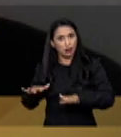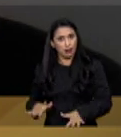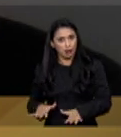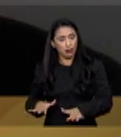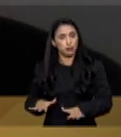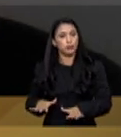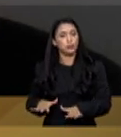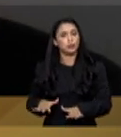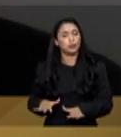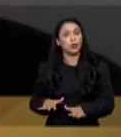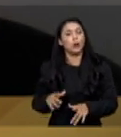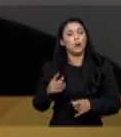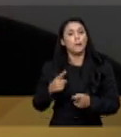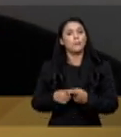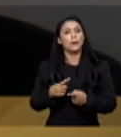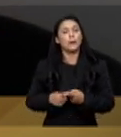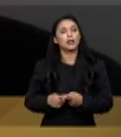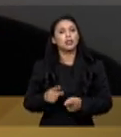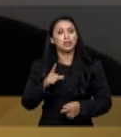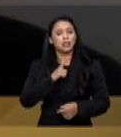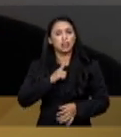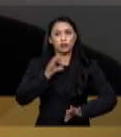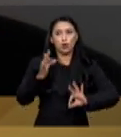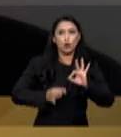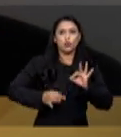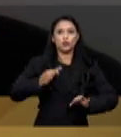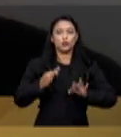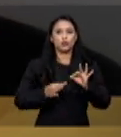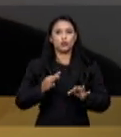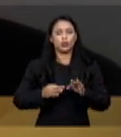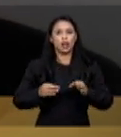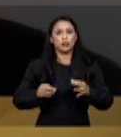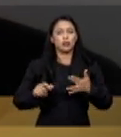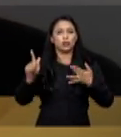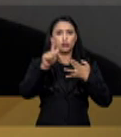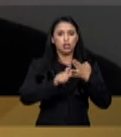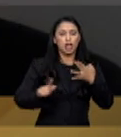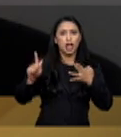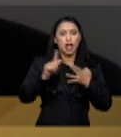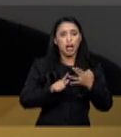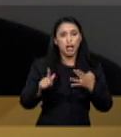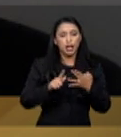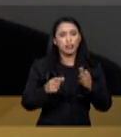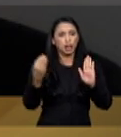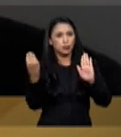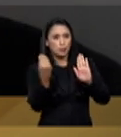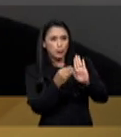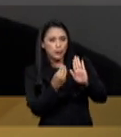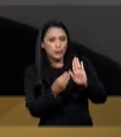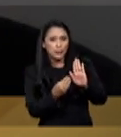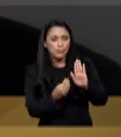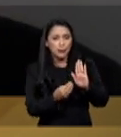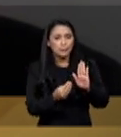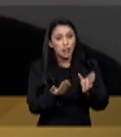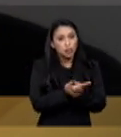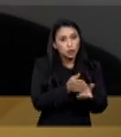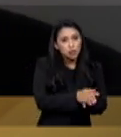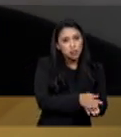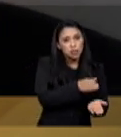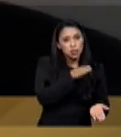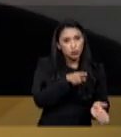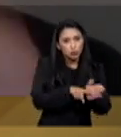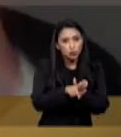Federal por ocasião do julgamento de agravos regimentais interpostos nos autos